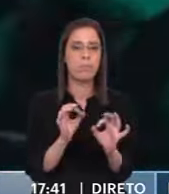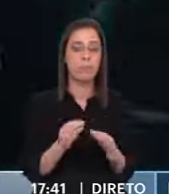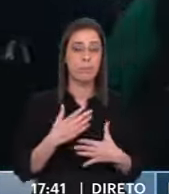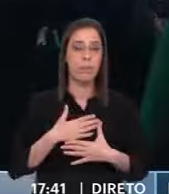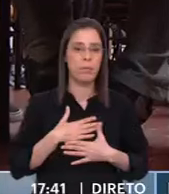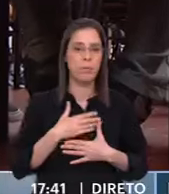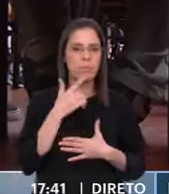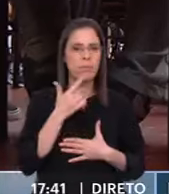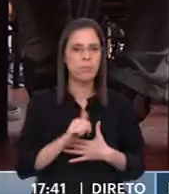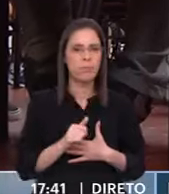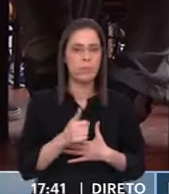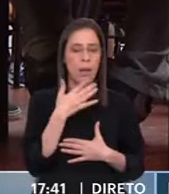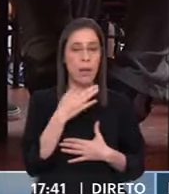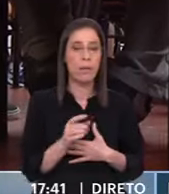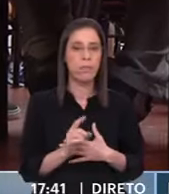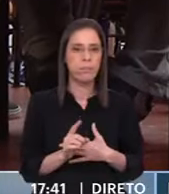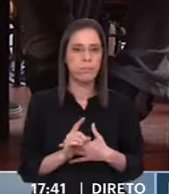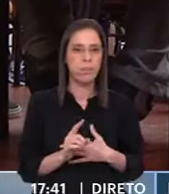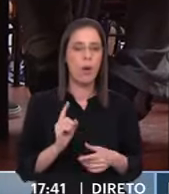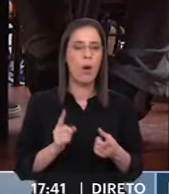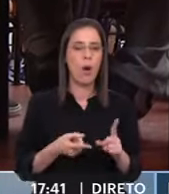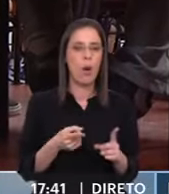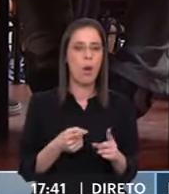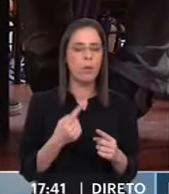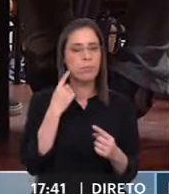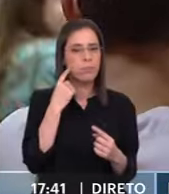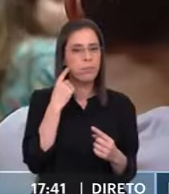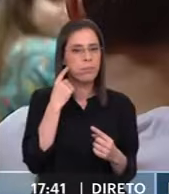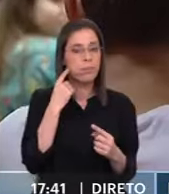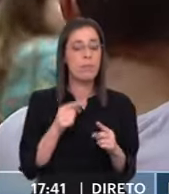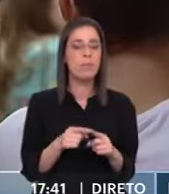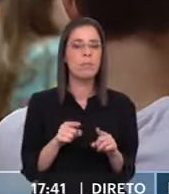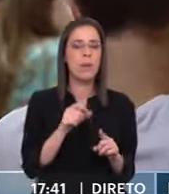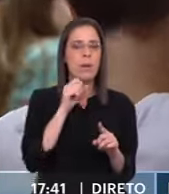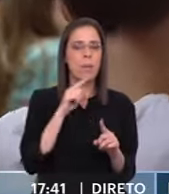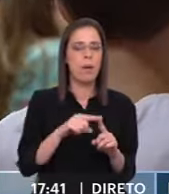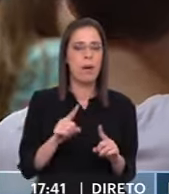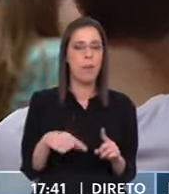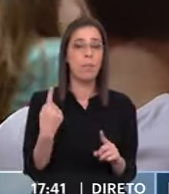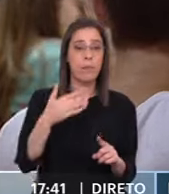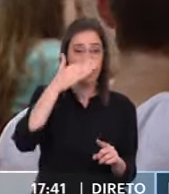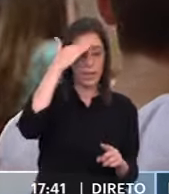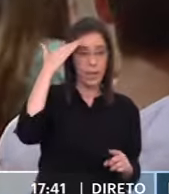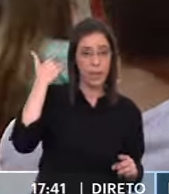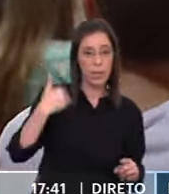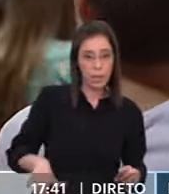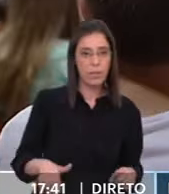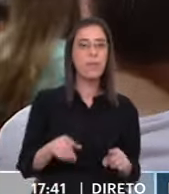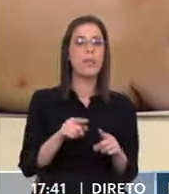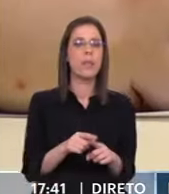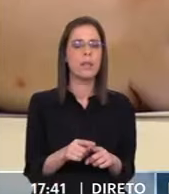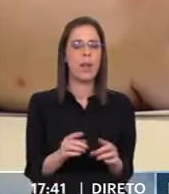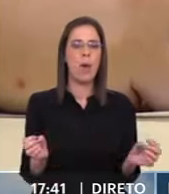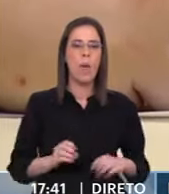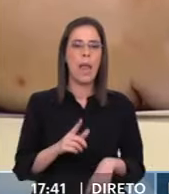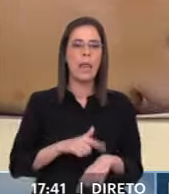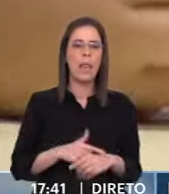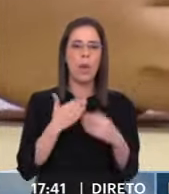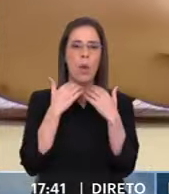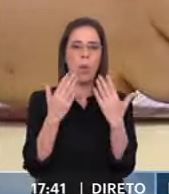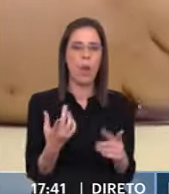não podemos acreditar naquilo que se vai ouvindo, de que isso poderia ser difícil porque já não havia tempo